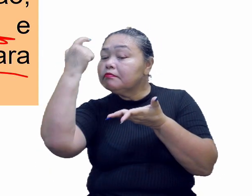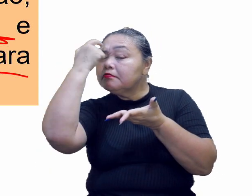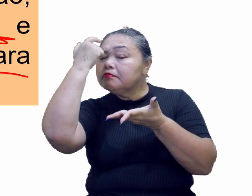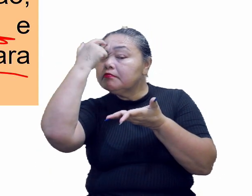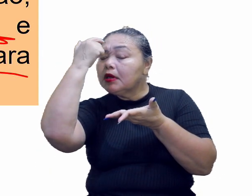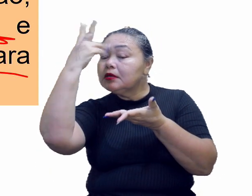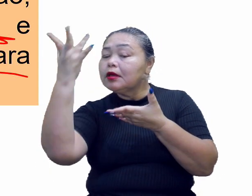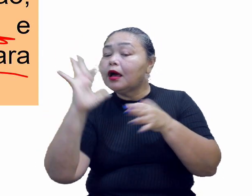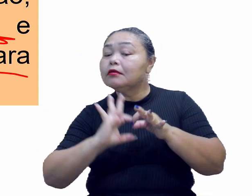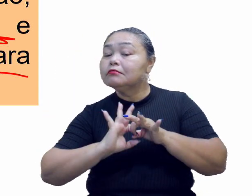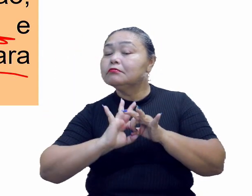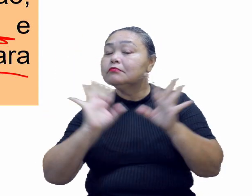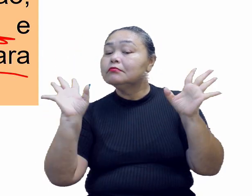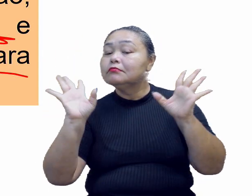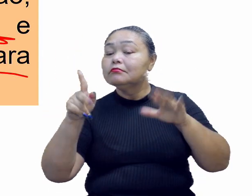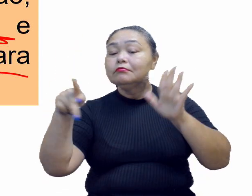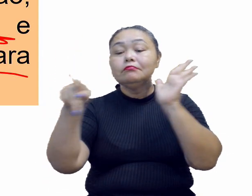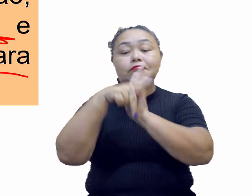Identidade.